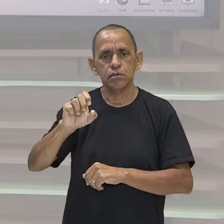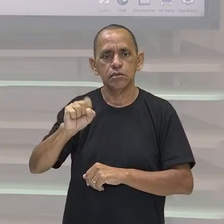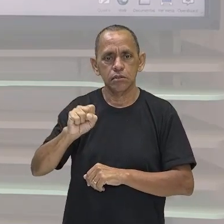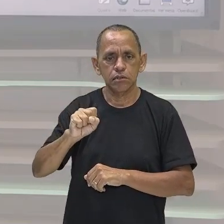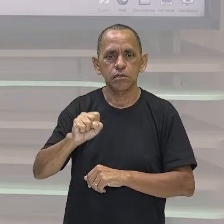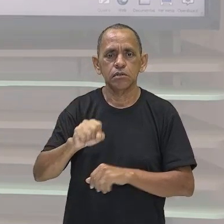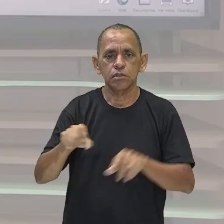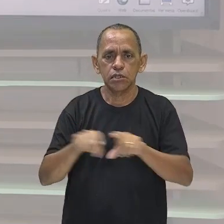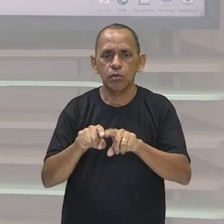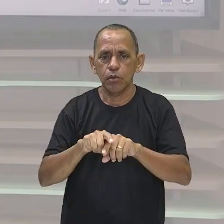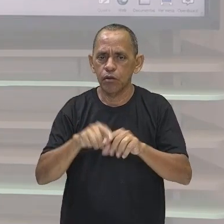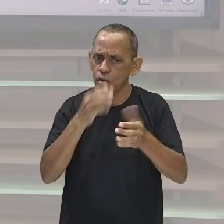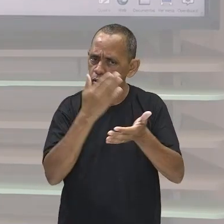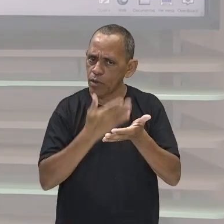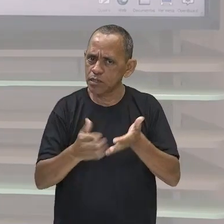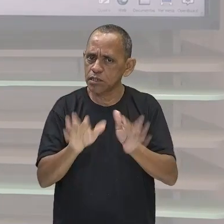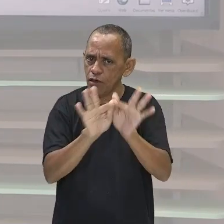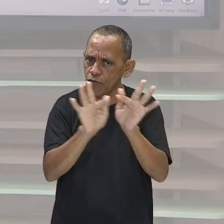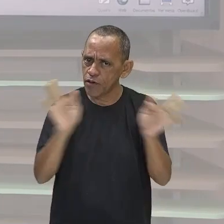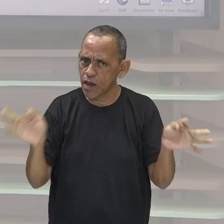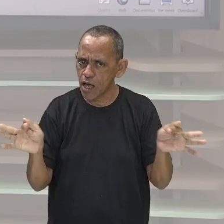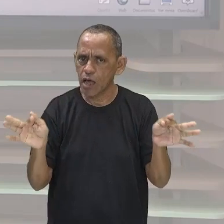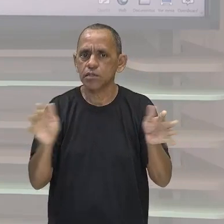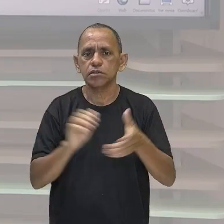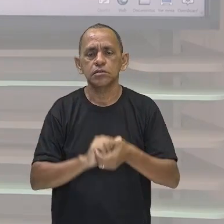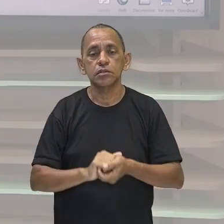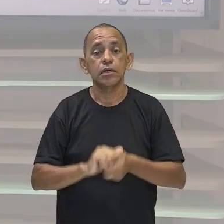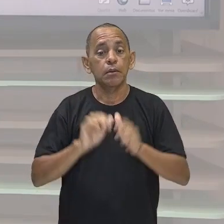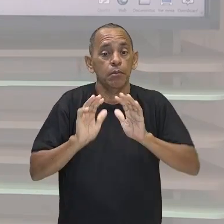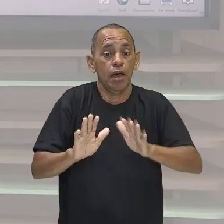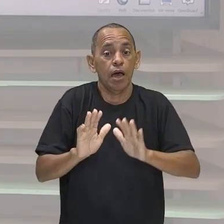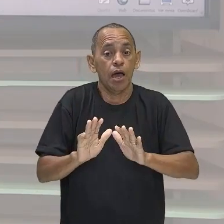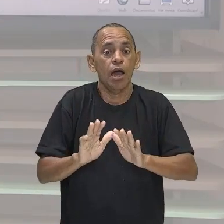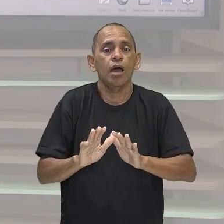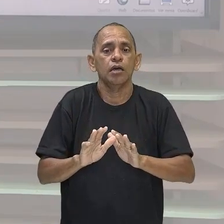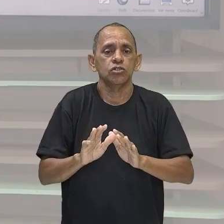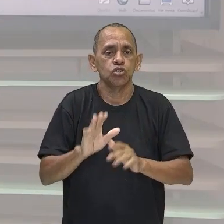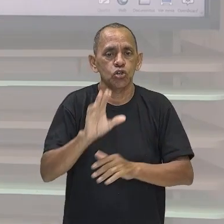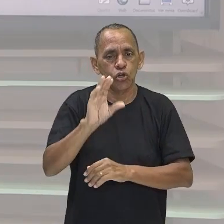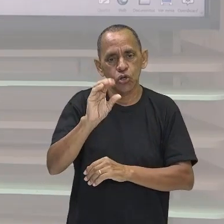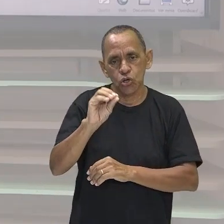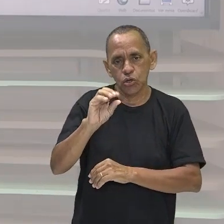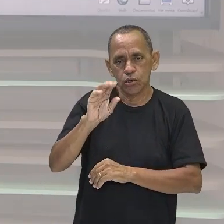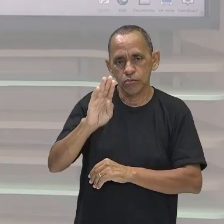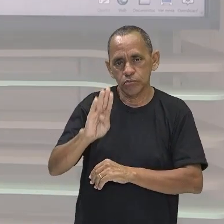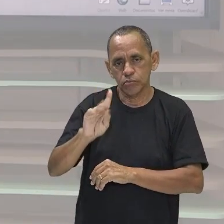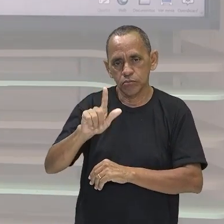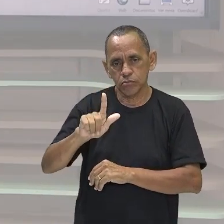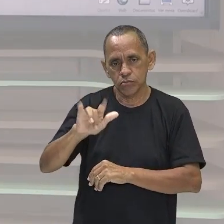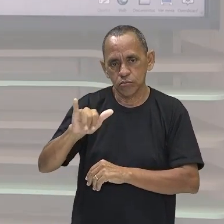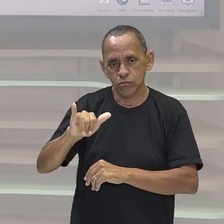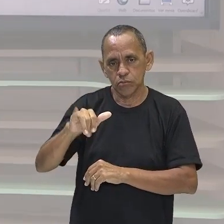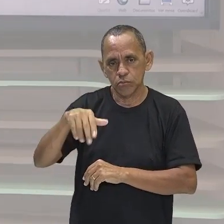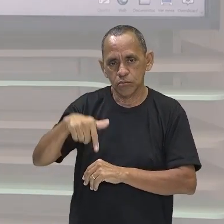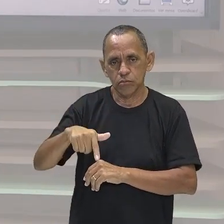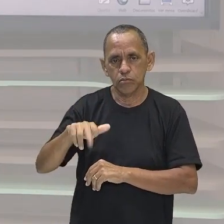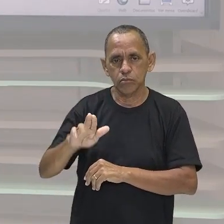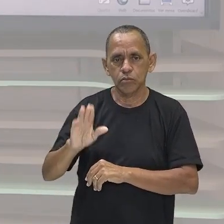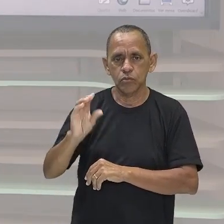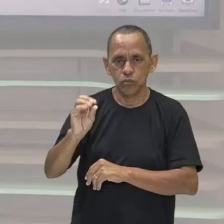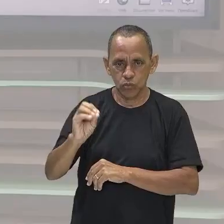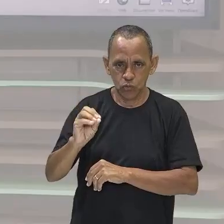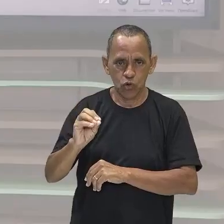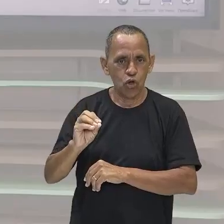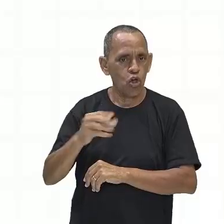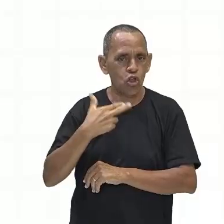ali, tá bom? Os casos do caso oblíquo, não. Tá? Gramaticalmente não está correto. A linguagem culta, tá bom? Vamos